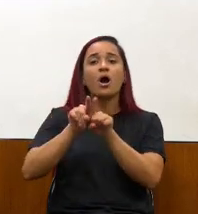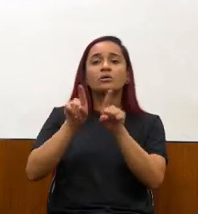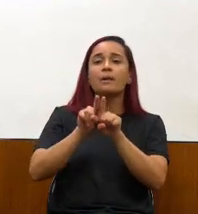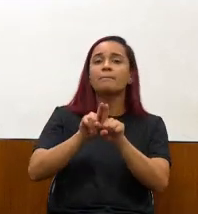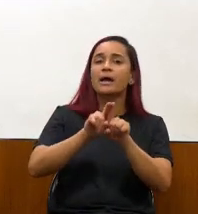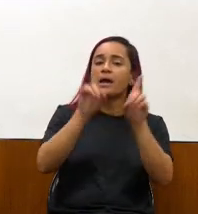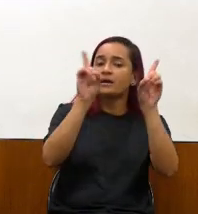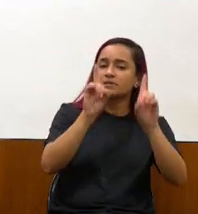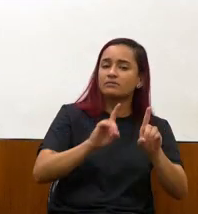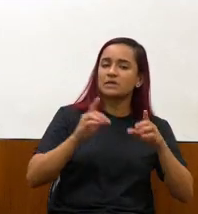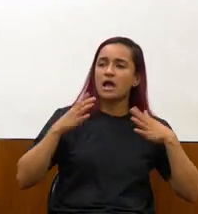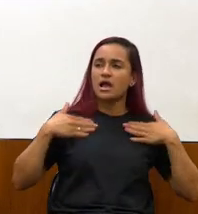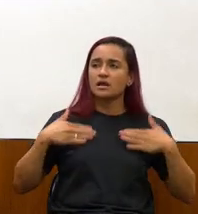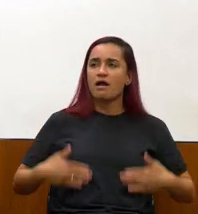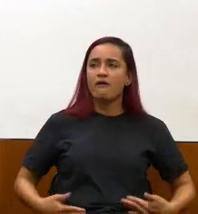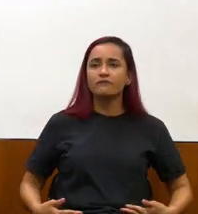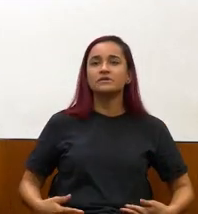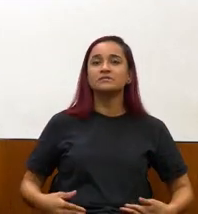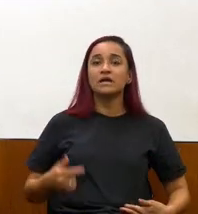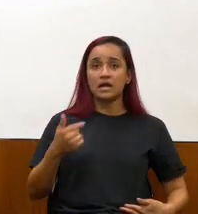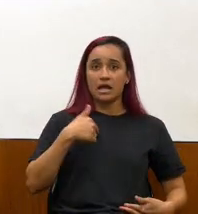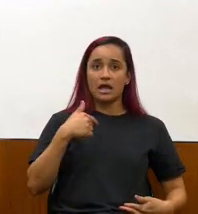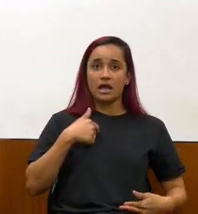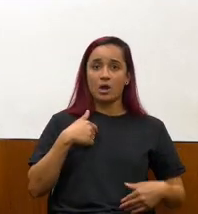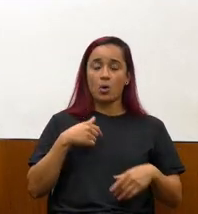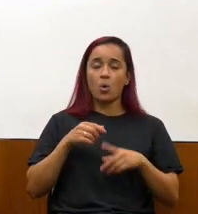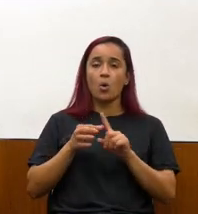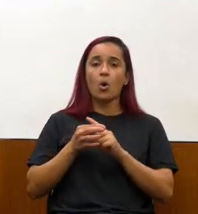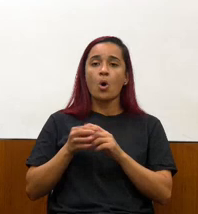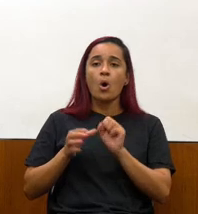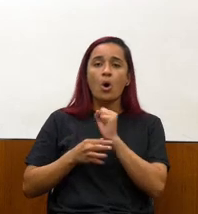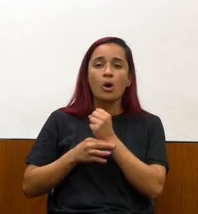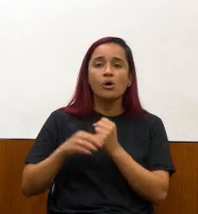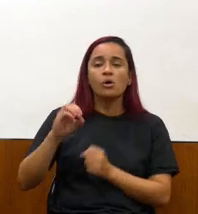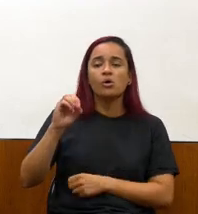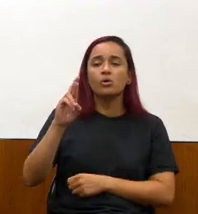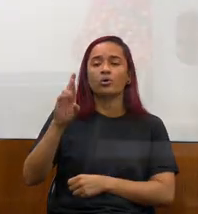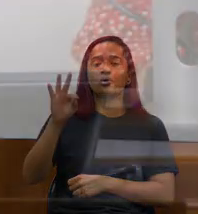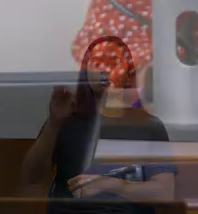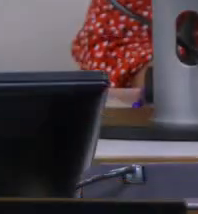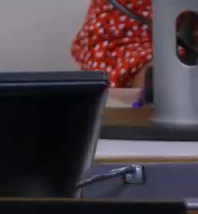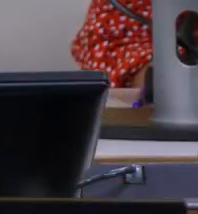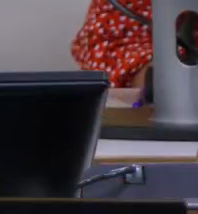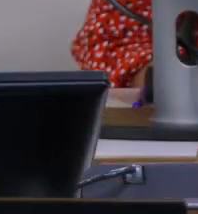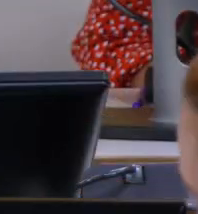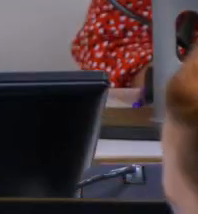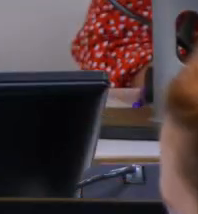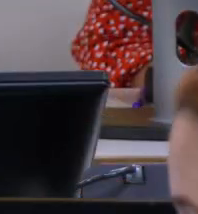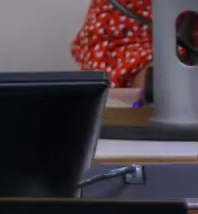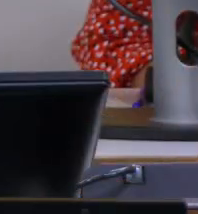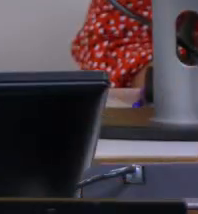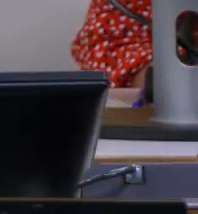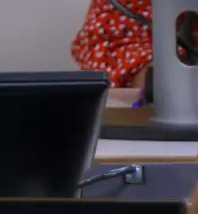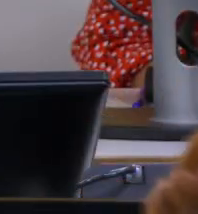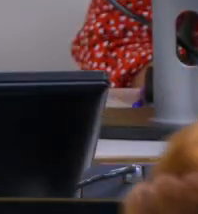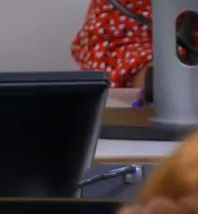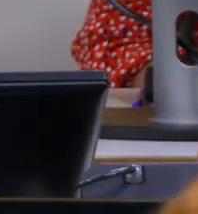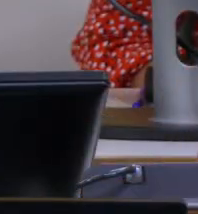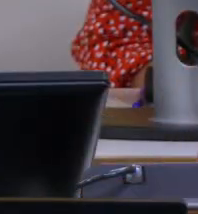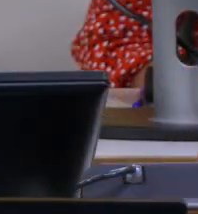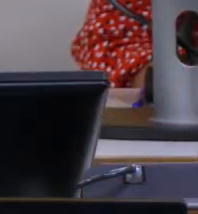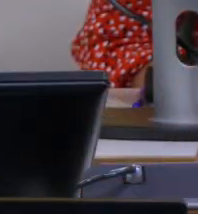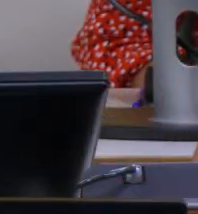como ortopedista, a vida inteira atendi as pessoas com deficiência, são pessoas que precisam do médico com